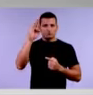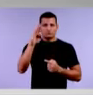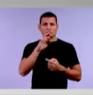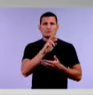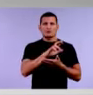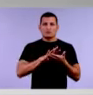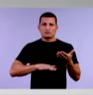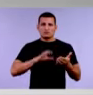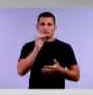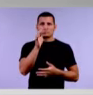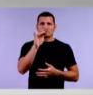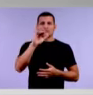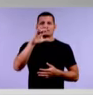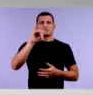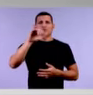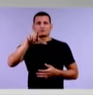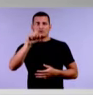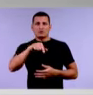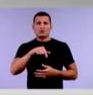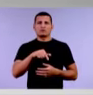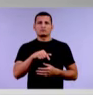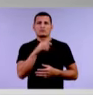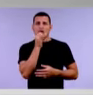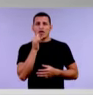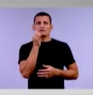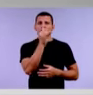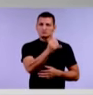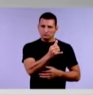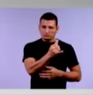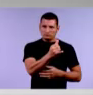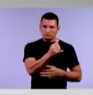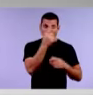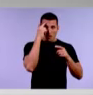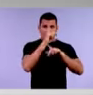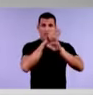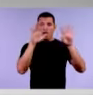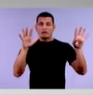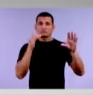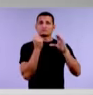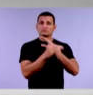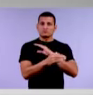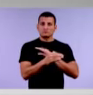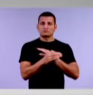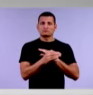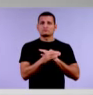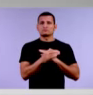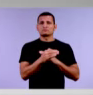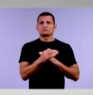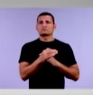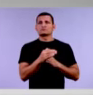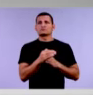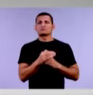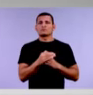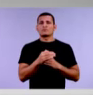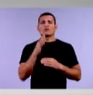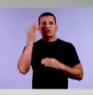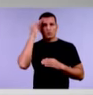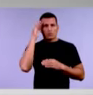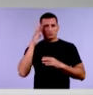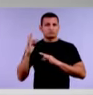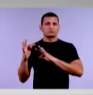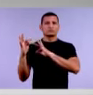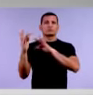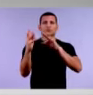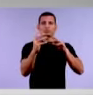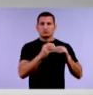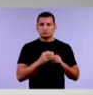redação oficial é comunicar com impessoalidade e clareza, para que a mensagem ali transmitida seja compreendida por todos.